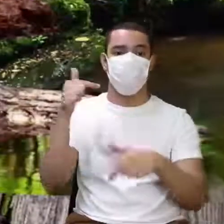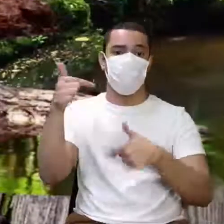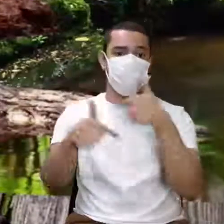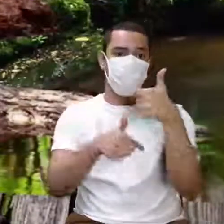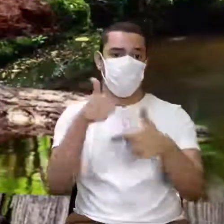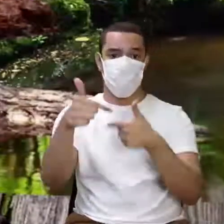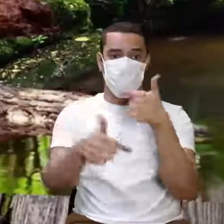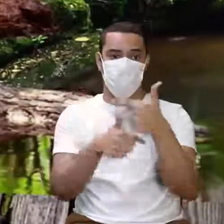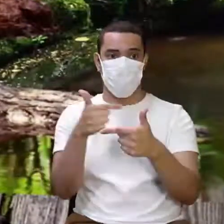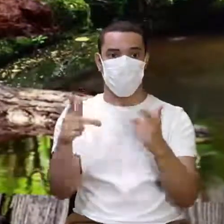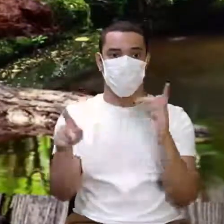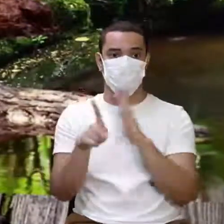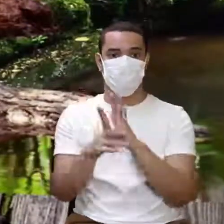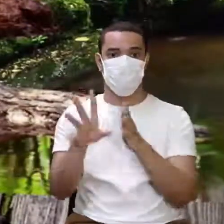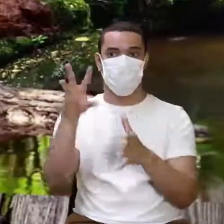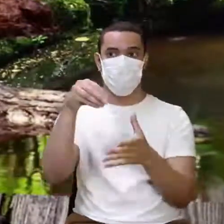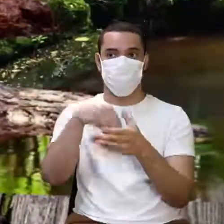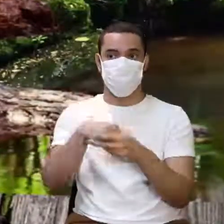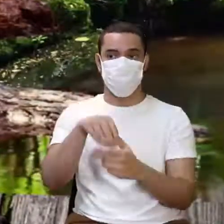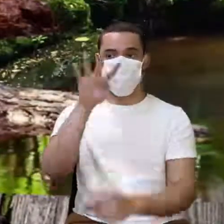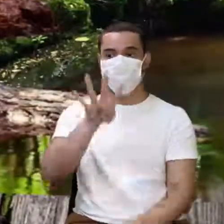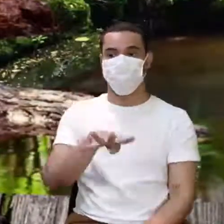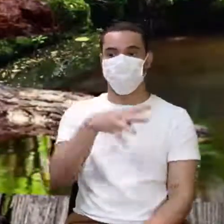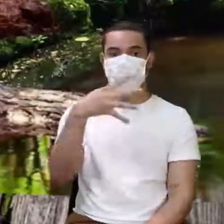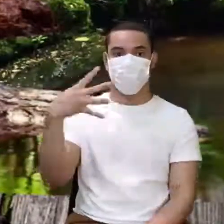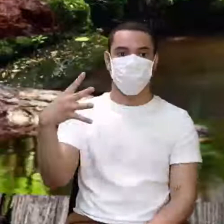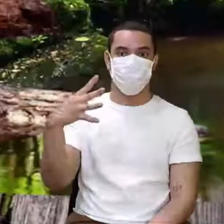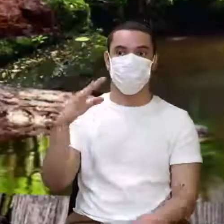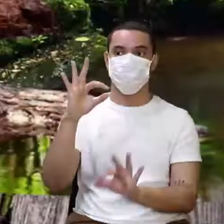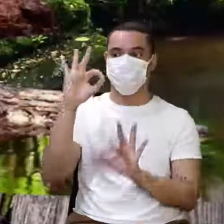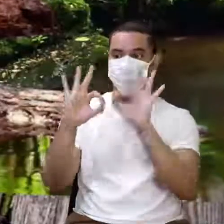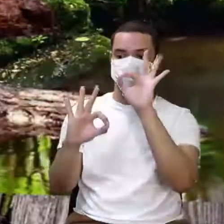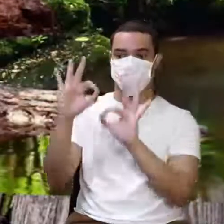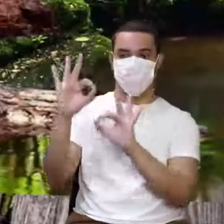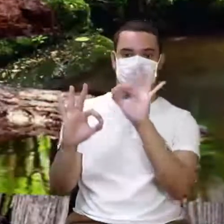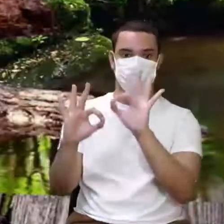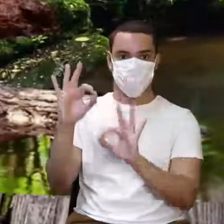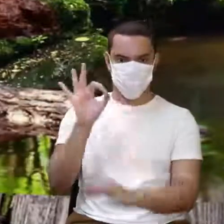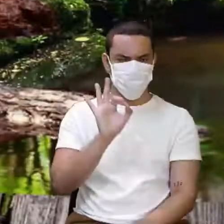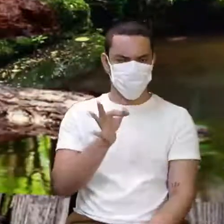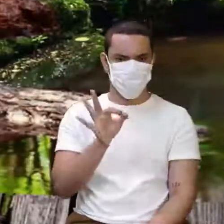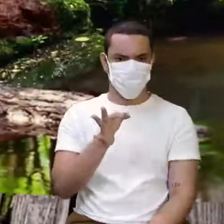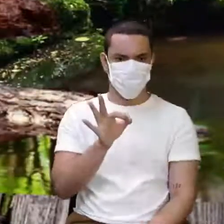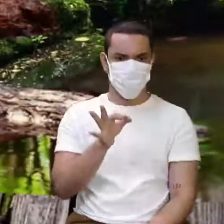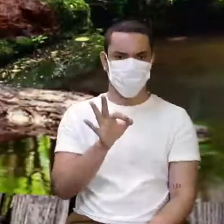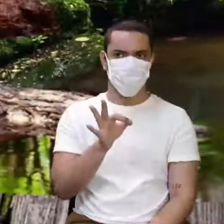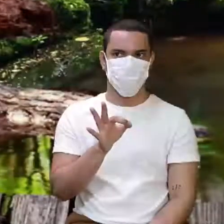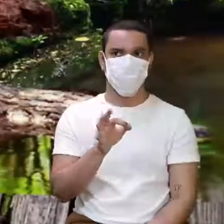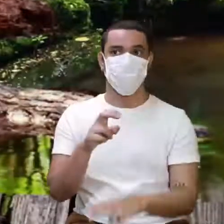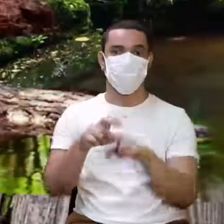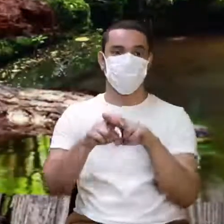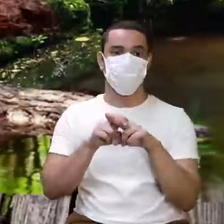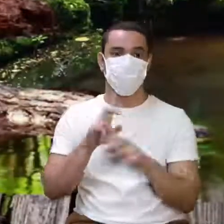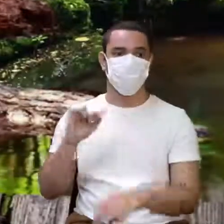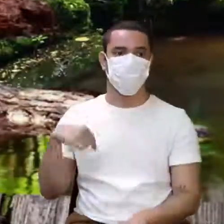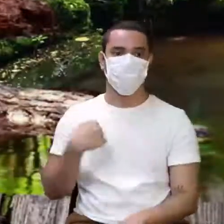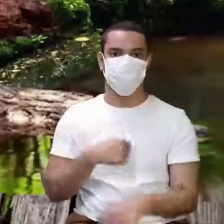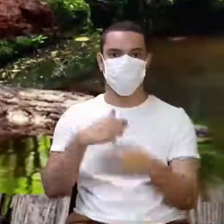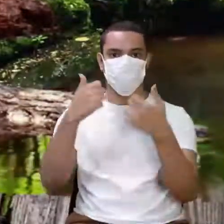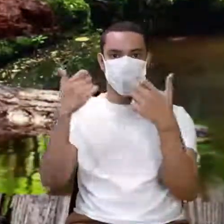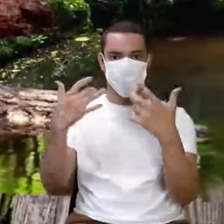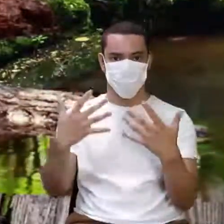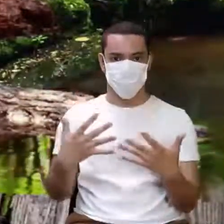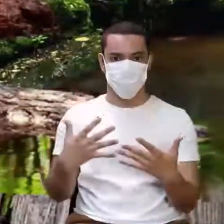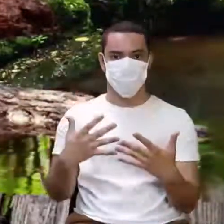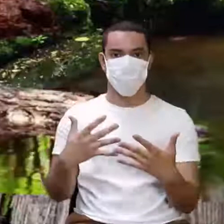trabalhado nos cladogramos, na cladística, tá? E quando a gente fala nessa